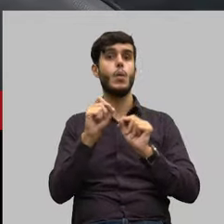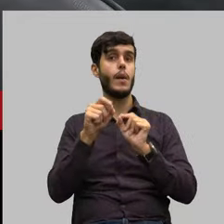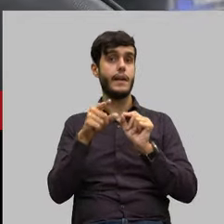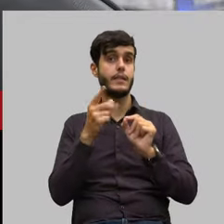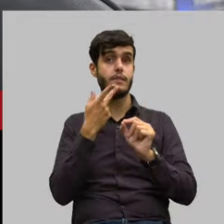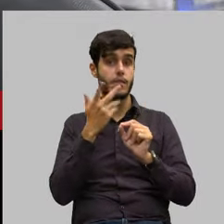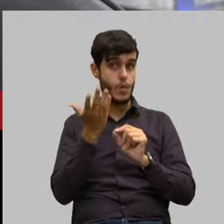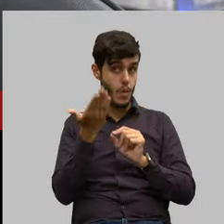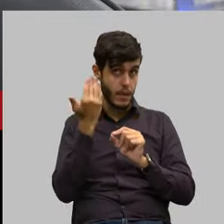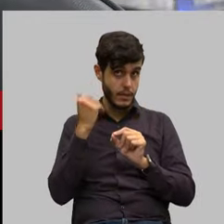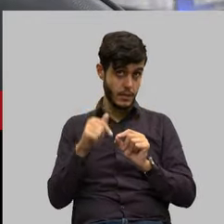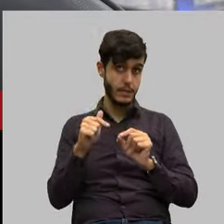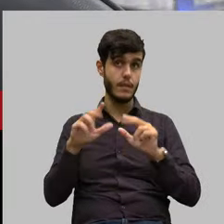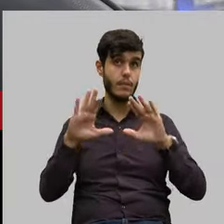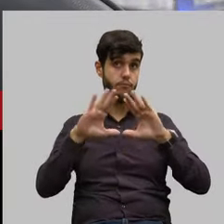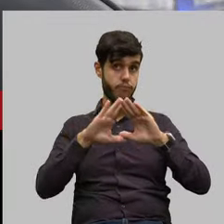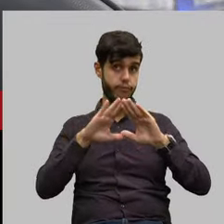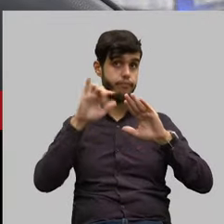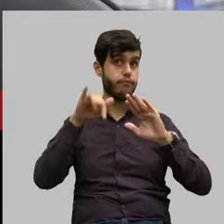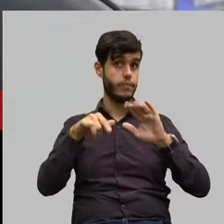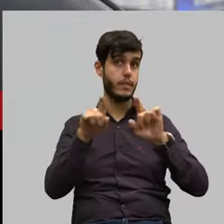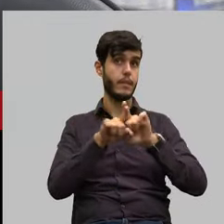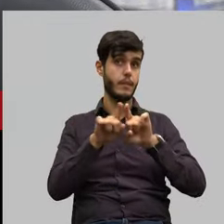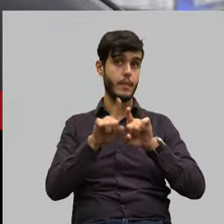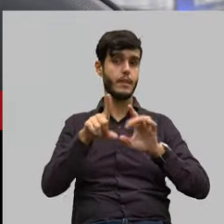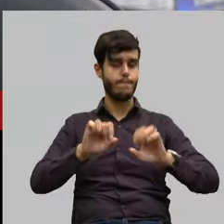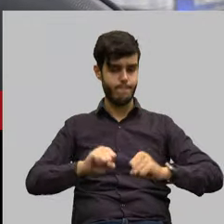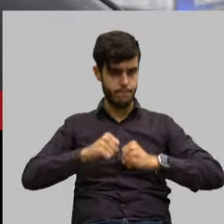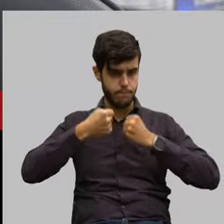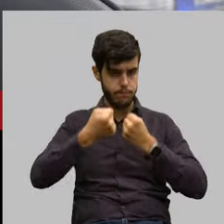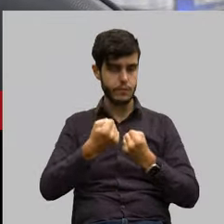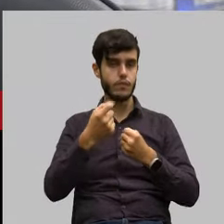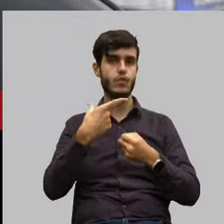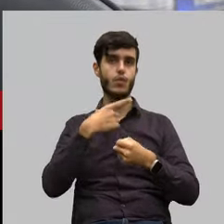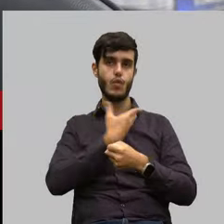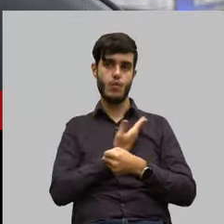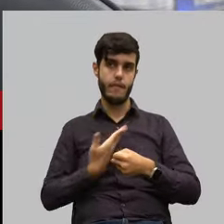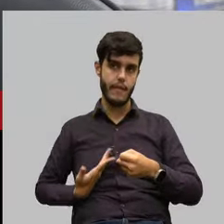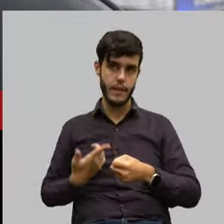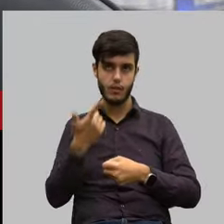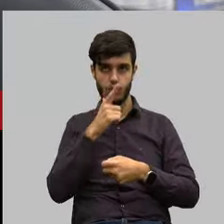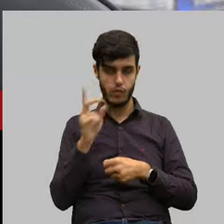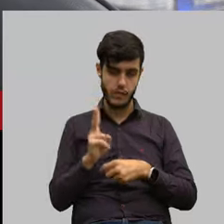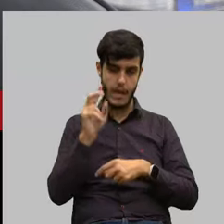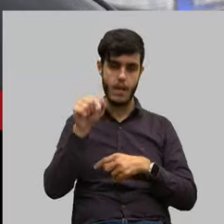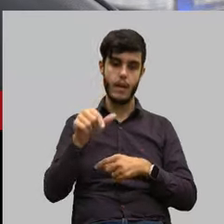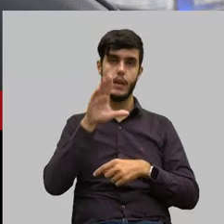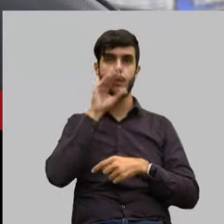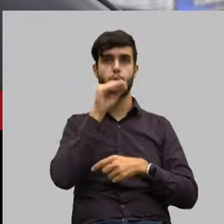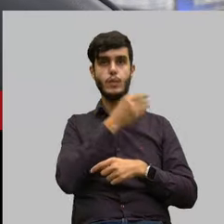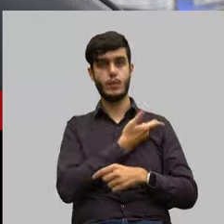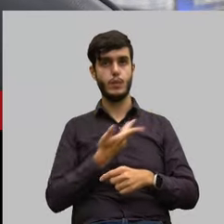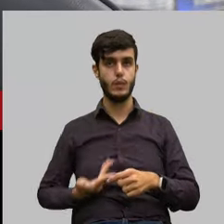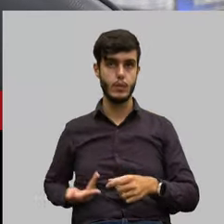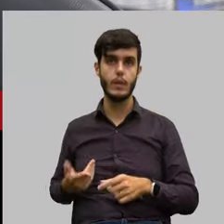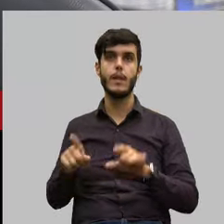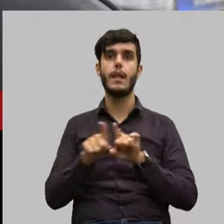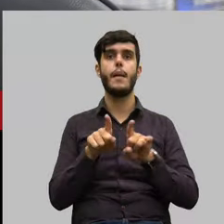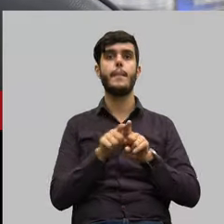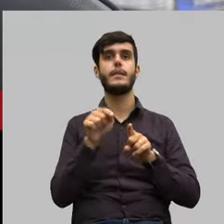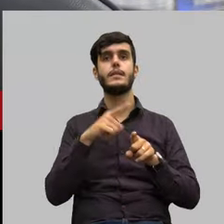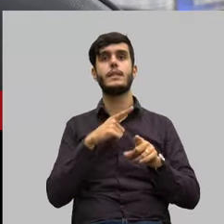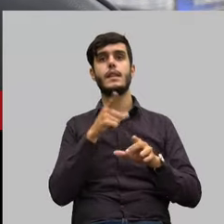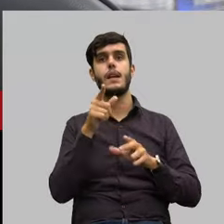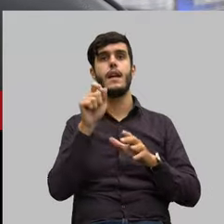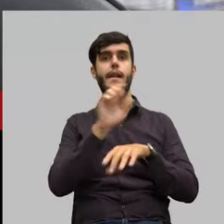nessa casa também algumas vezes do esforço que foi feito pelo governo para valorização dos Servidores e nós temos uma situação fiscal C